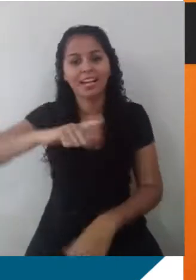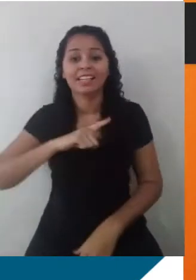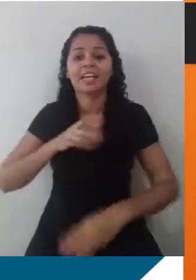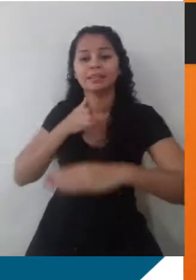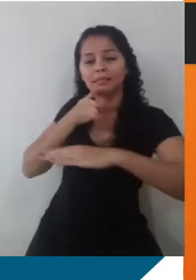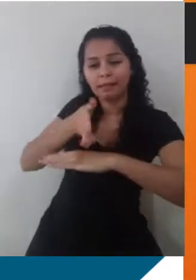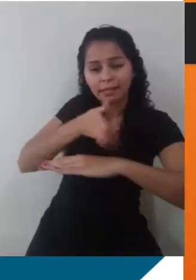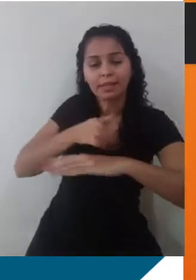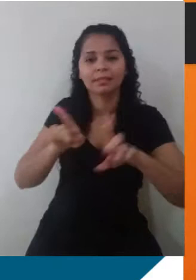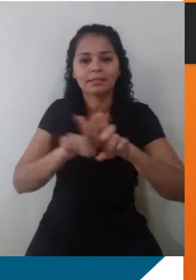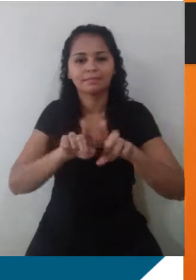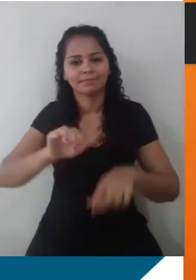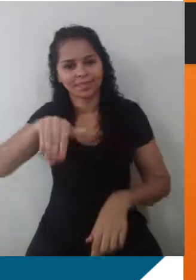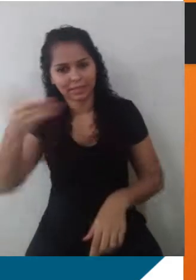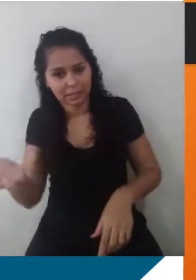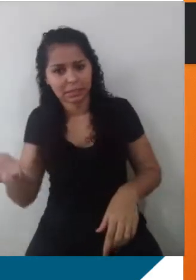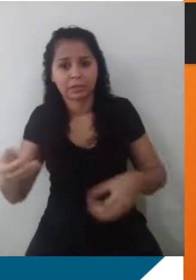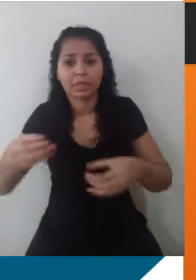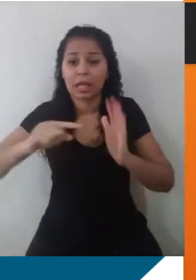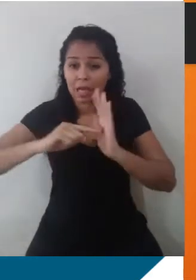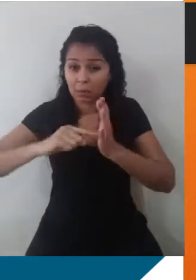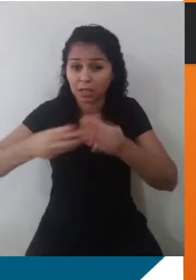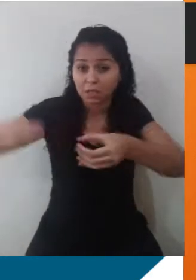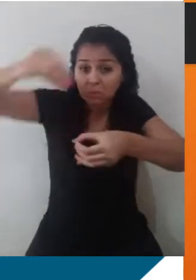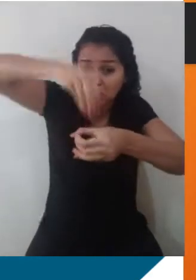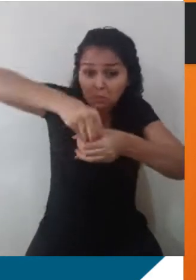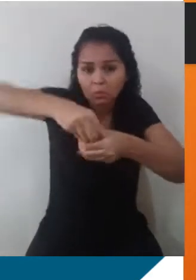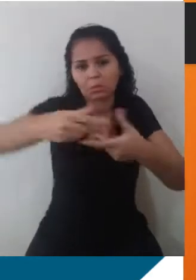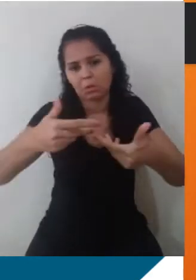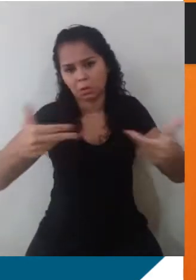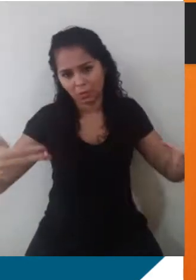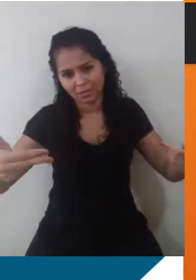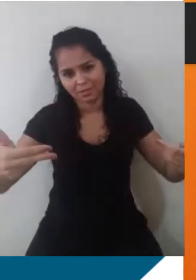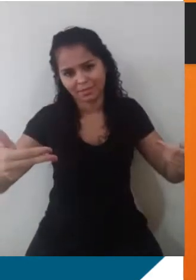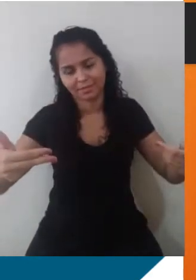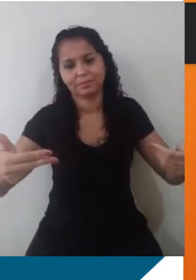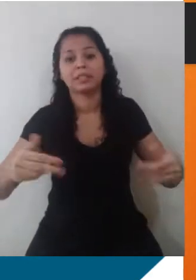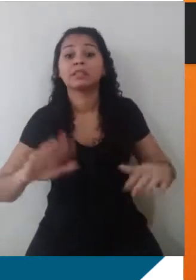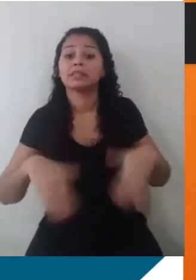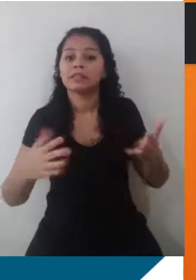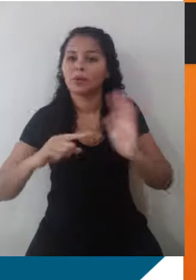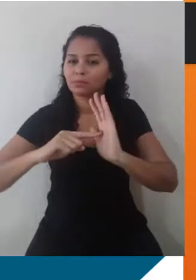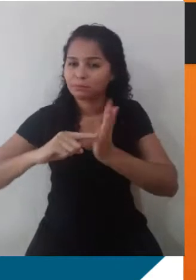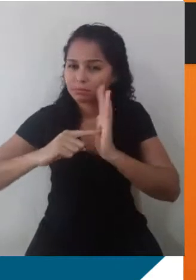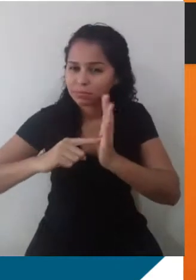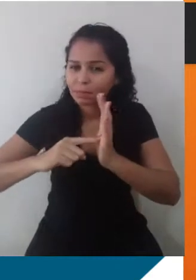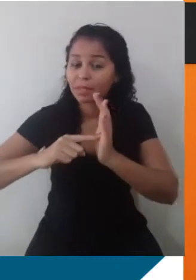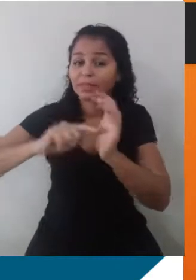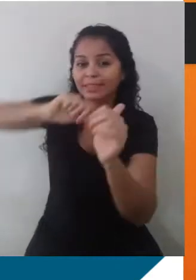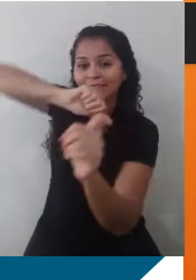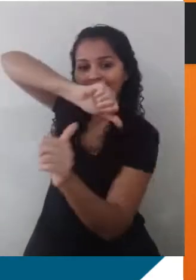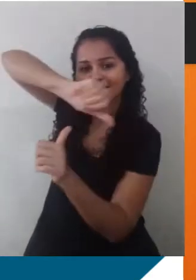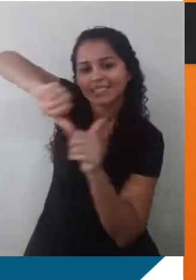e saída. Você vai colocar alguma coisa dentro dessa máquina transformadora, como o nome já diz, isso que você botou dentro da